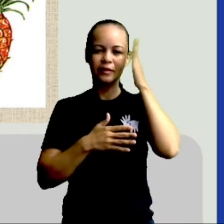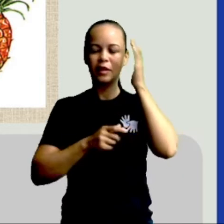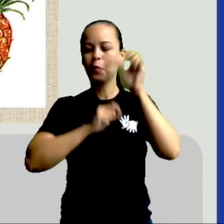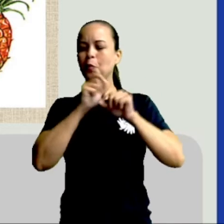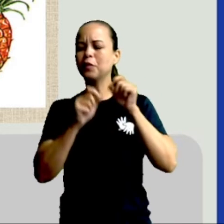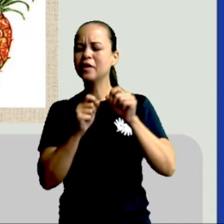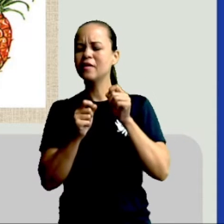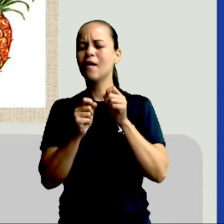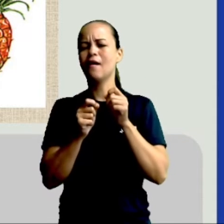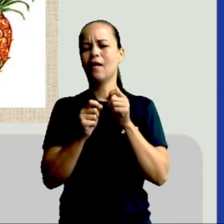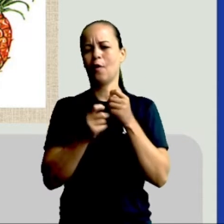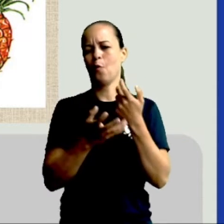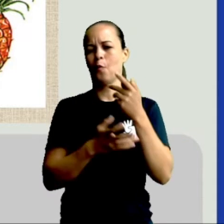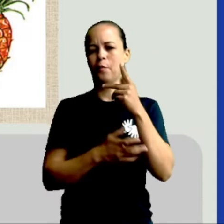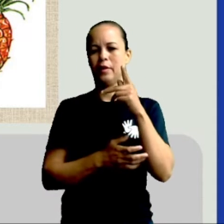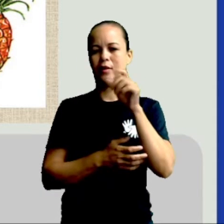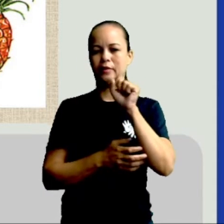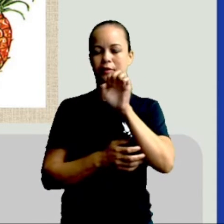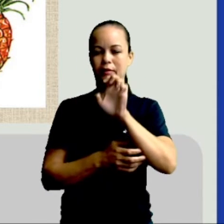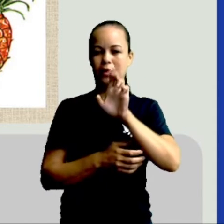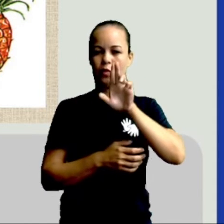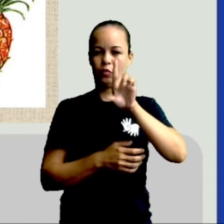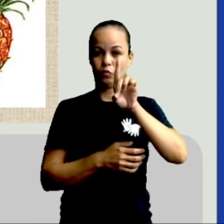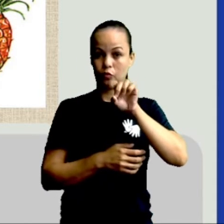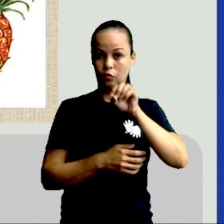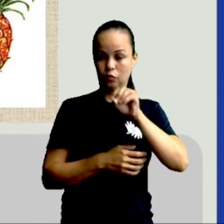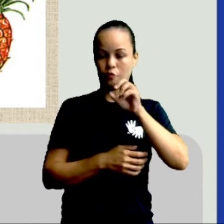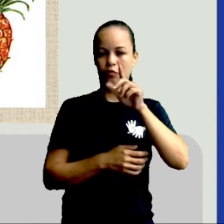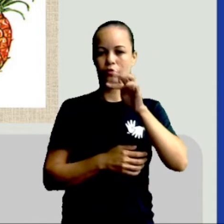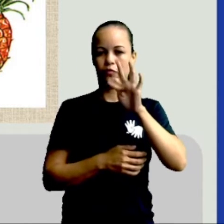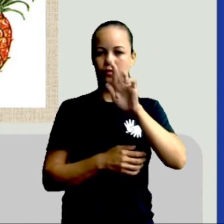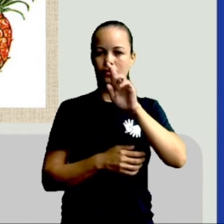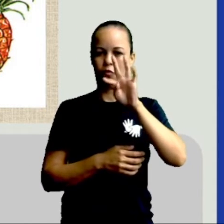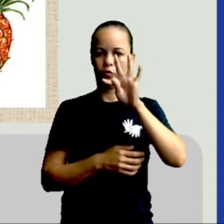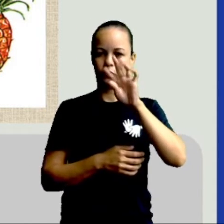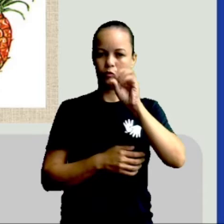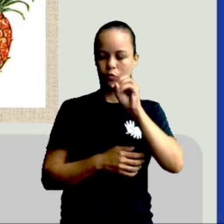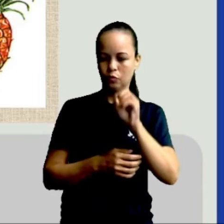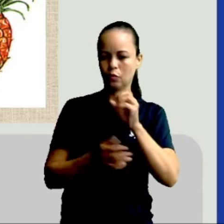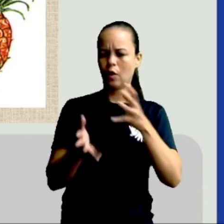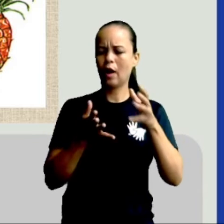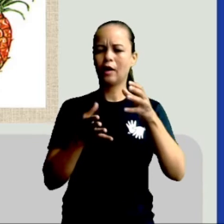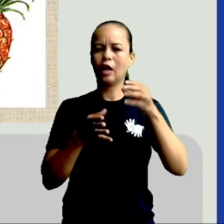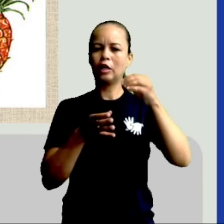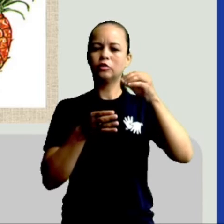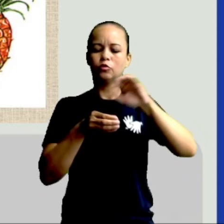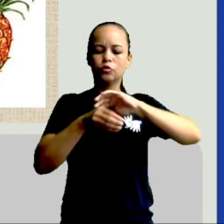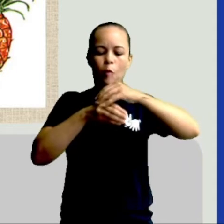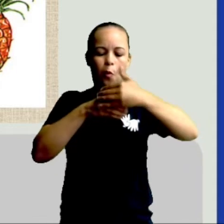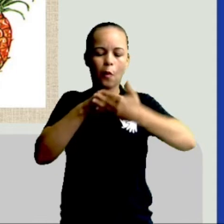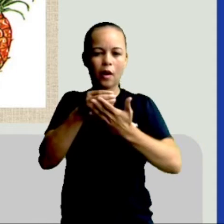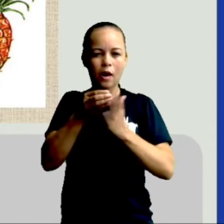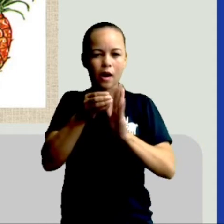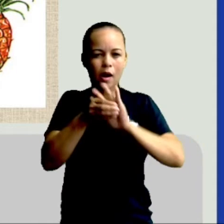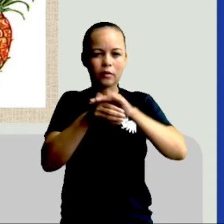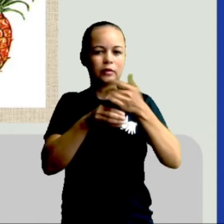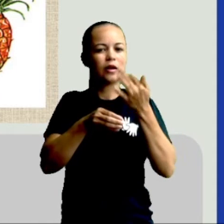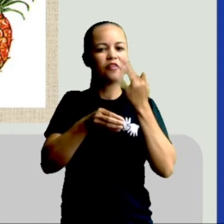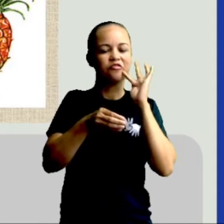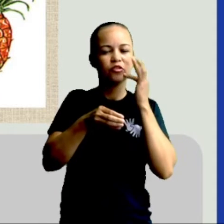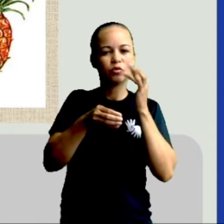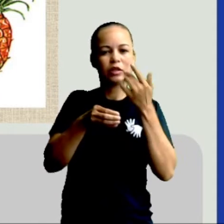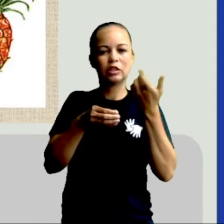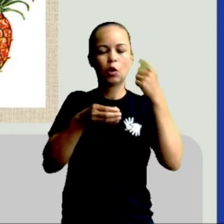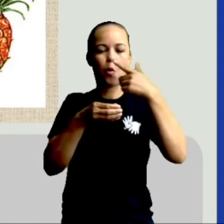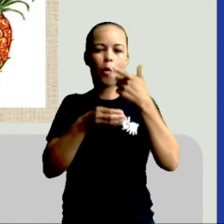pseudofruto. Toda vez que a parte carnosa do fruto, geralmente comestível, for originada de